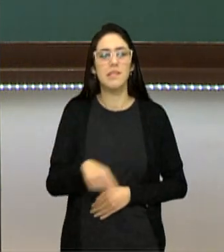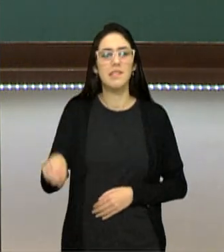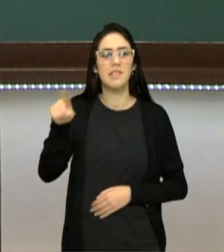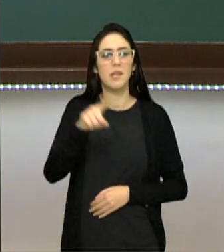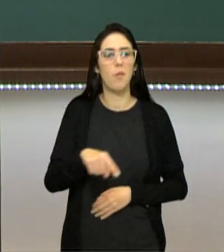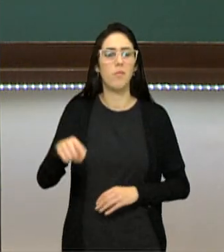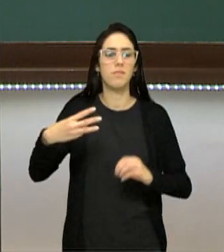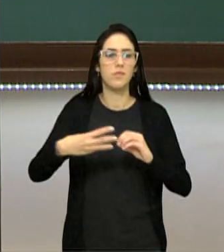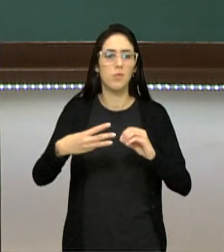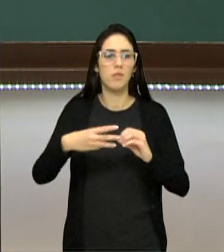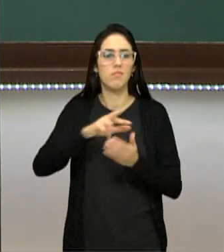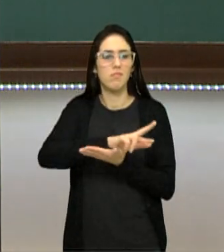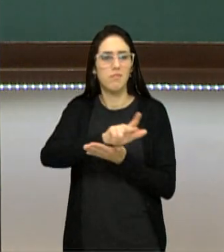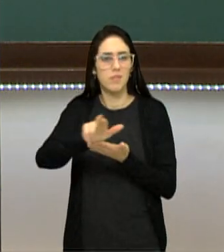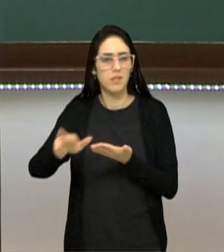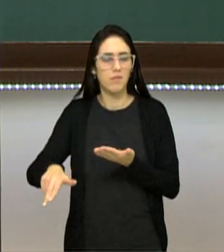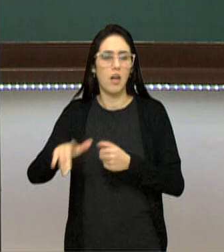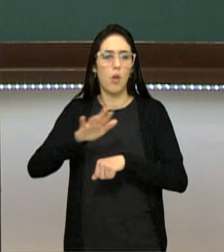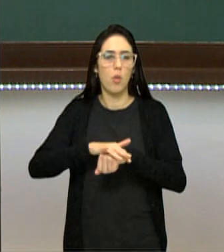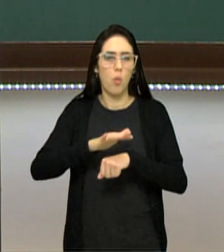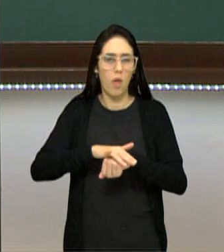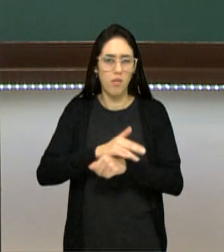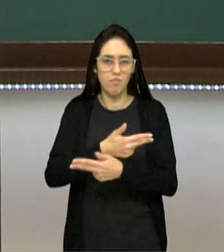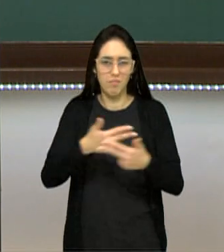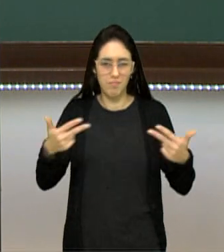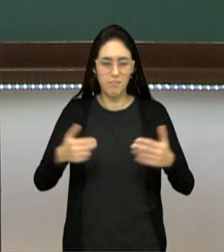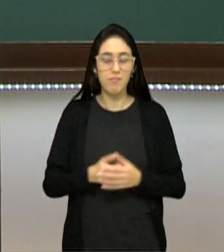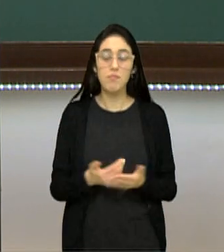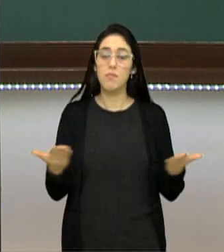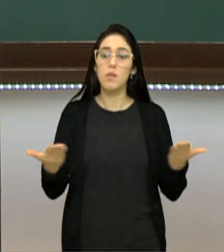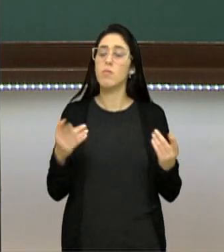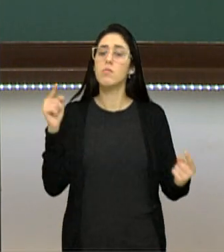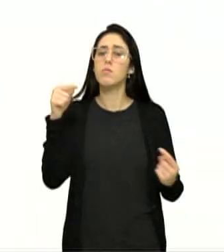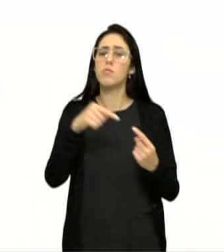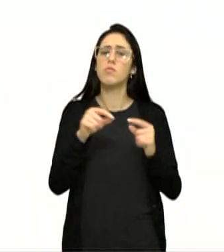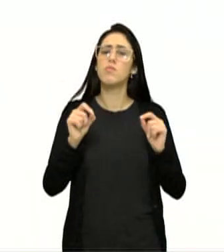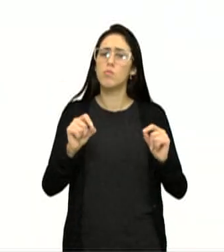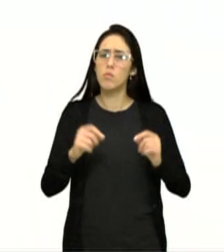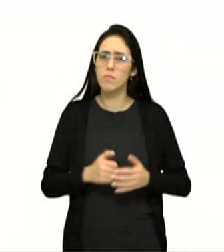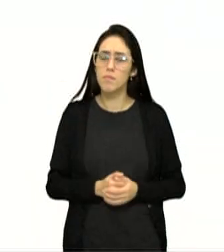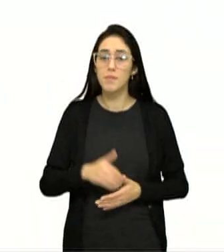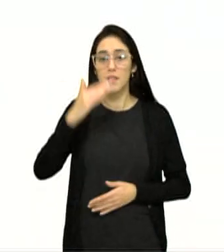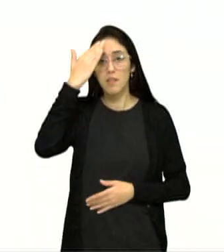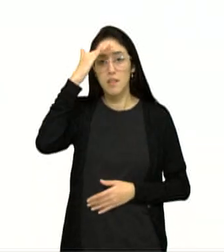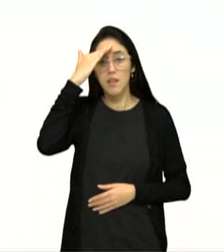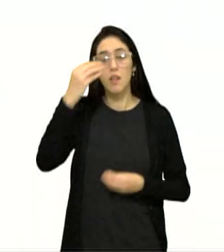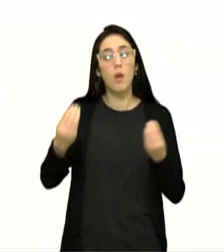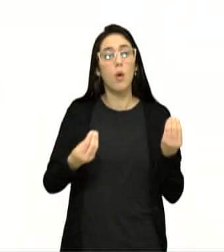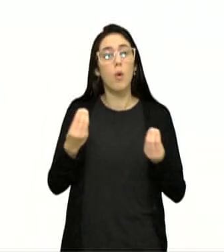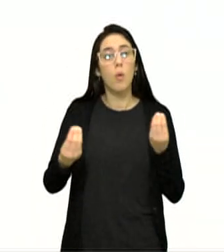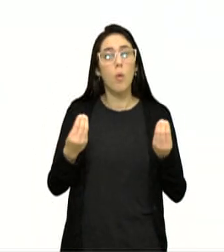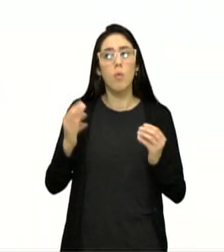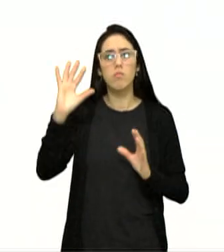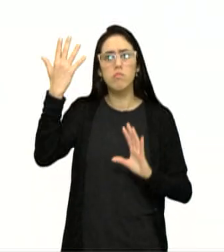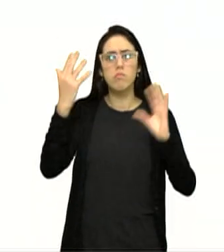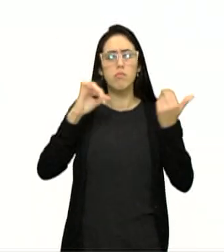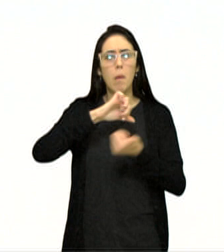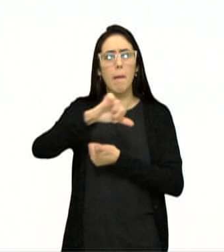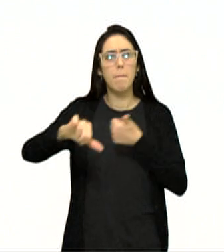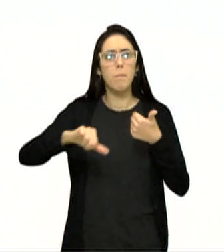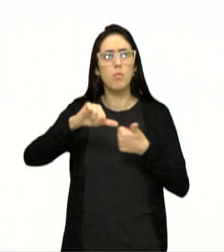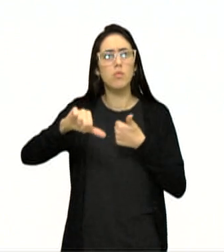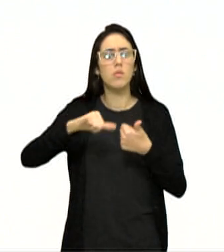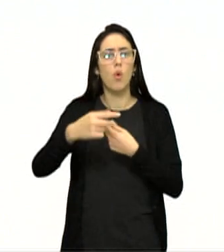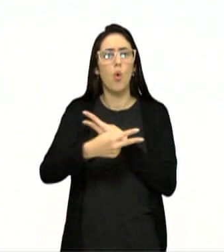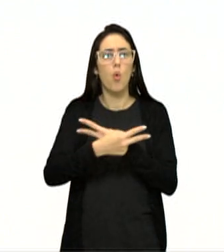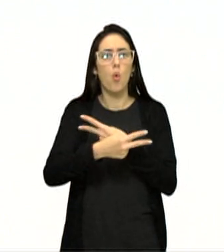de doenças relacionadas ao ciclo e tudo mais. Então, qual o objetivo dessa aula? Compreender como as alterações cromossomiais, ou seja,